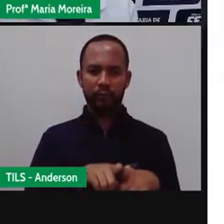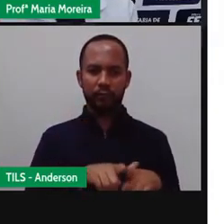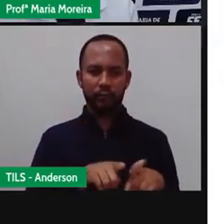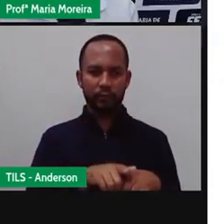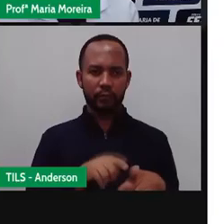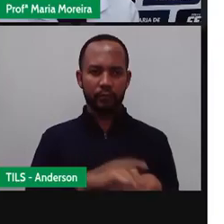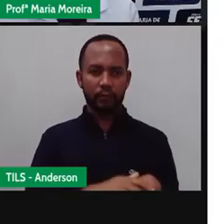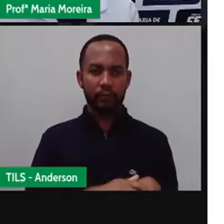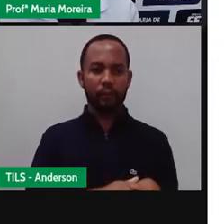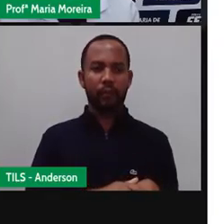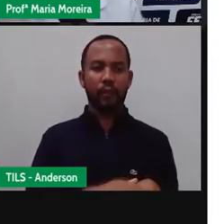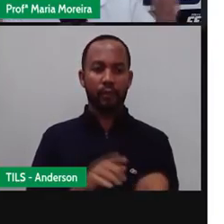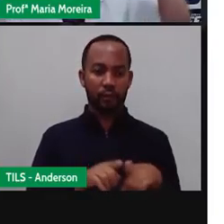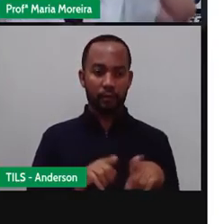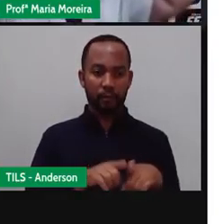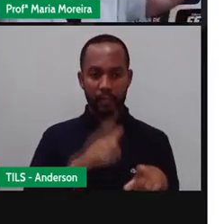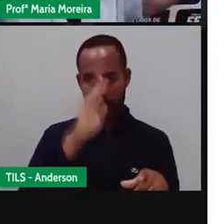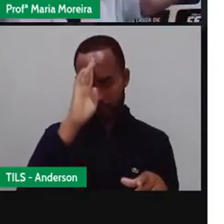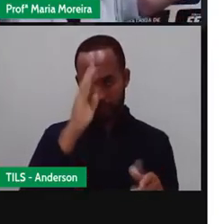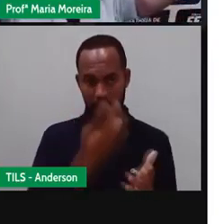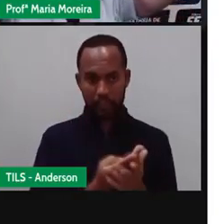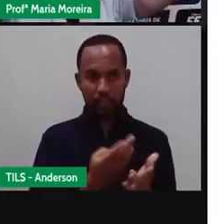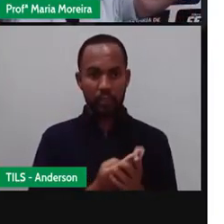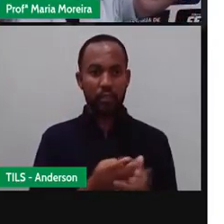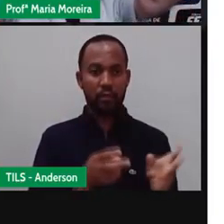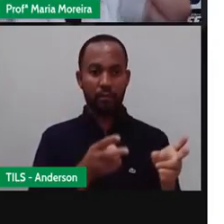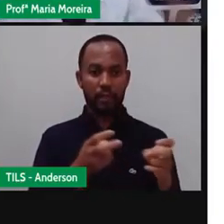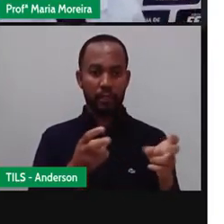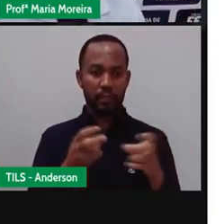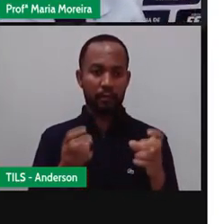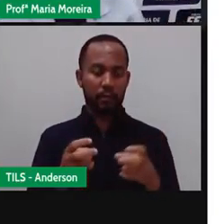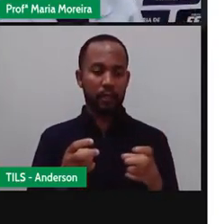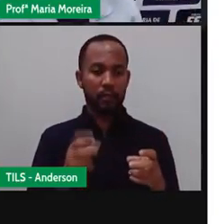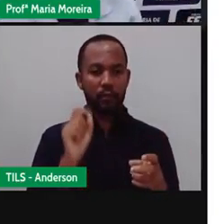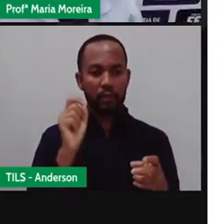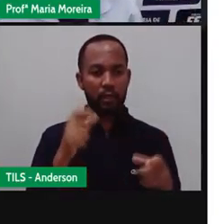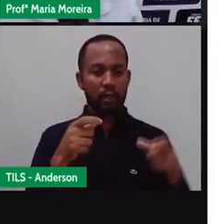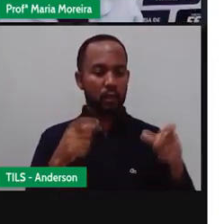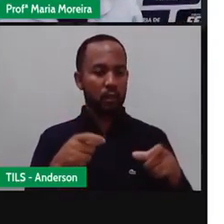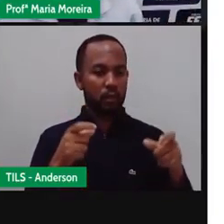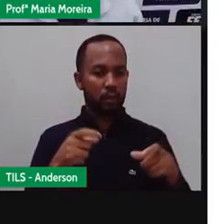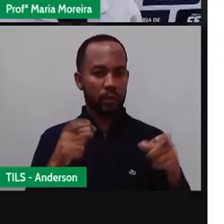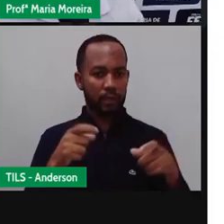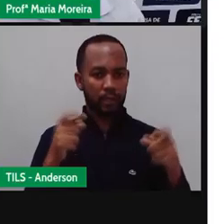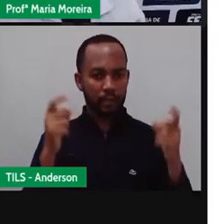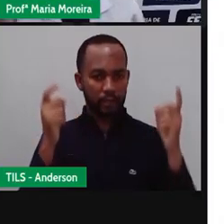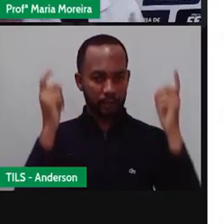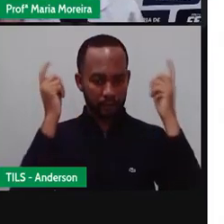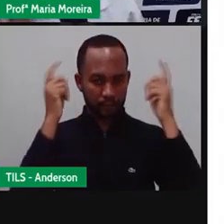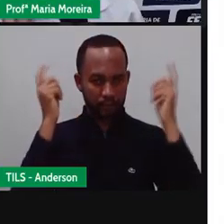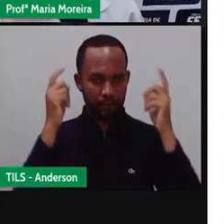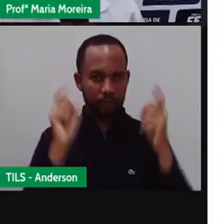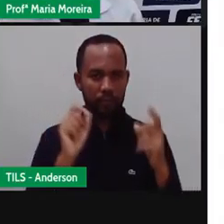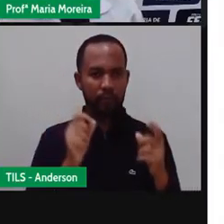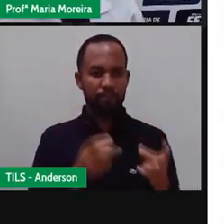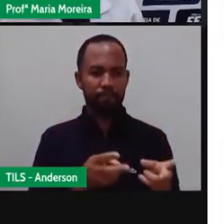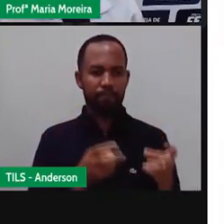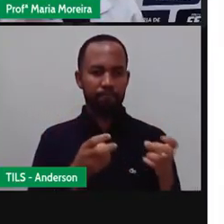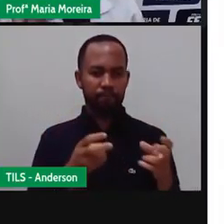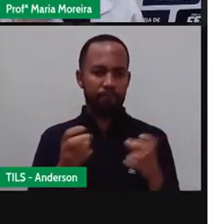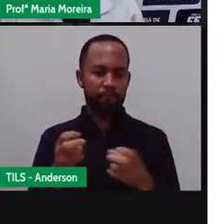rastro, acredite, é, ó, percebido por suas antenas. Então, as suas antenas, elas são capazes